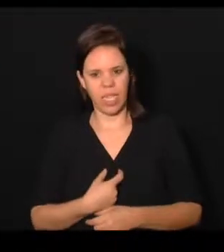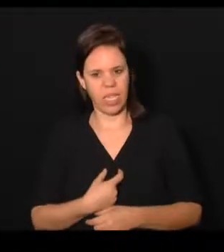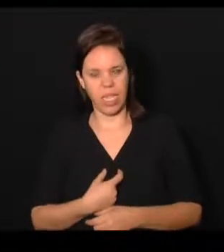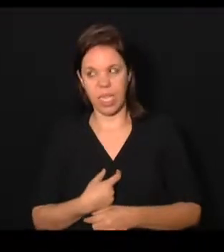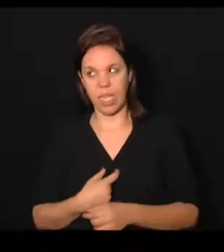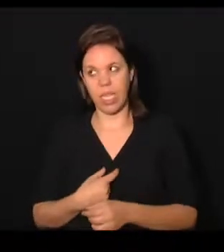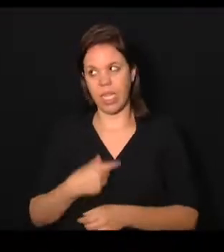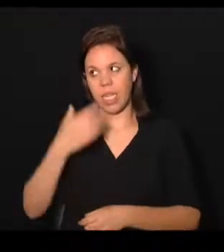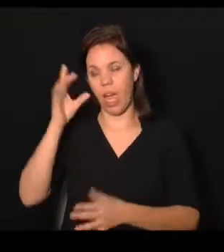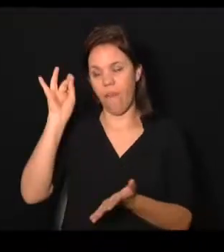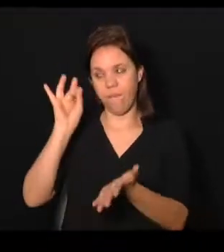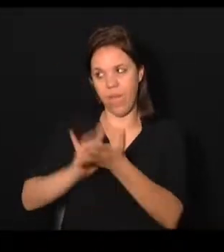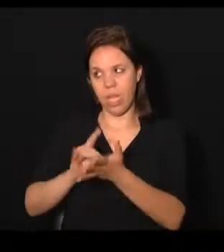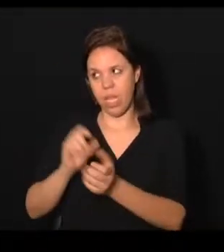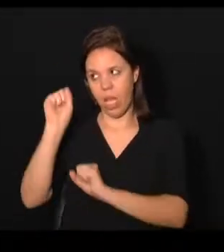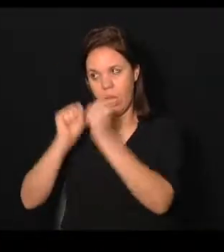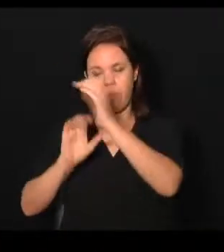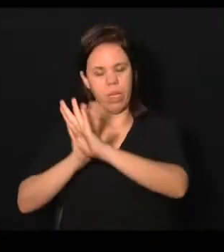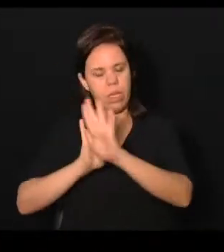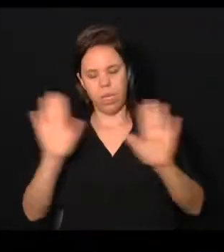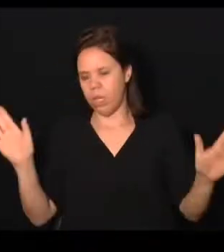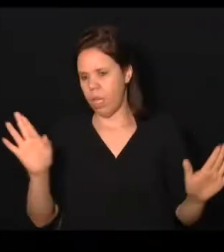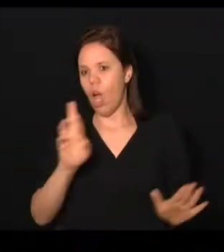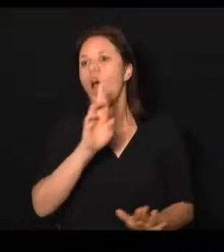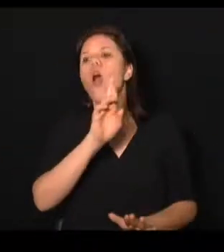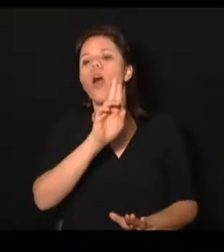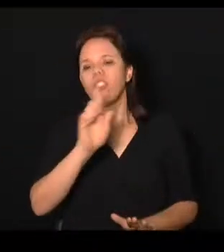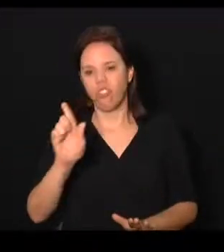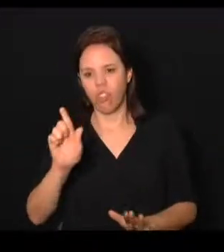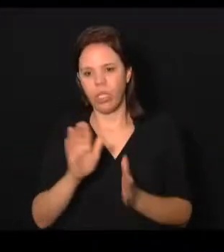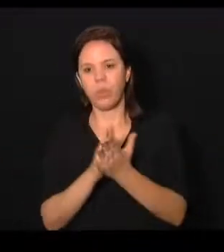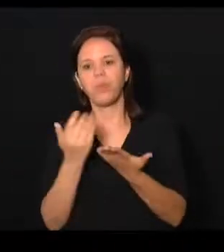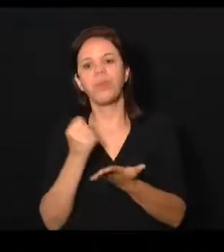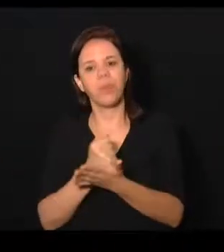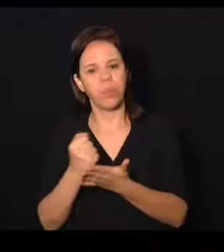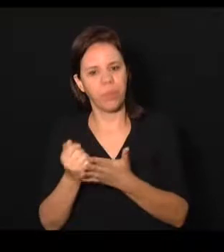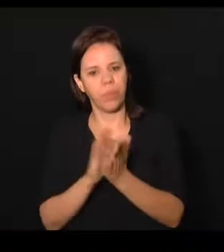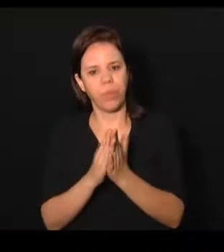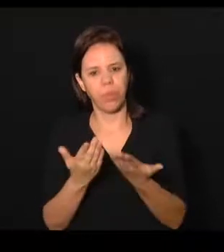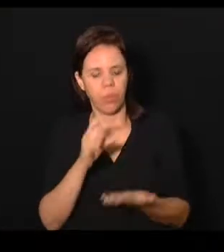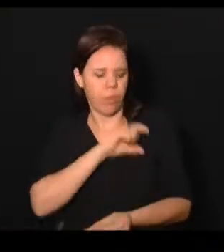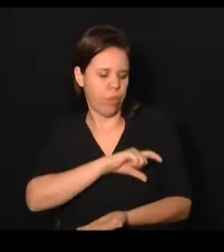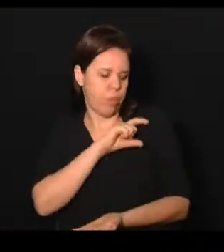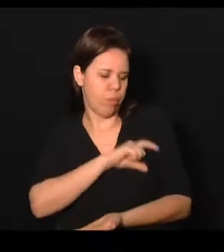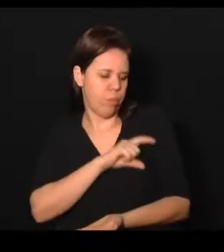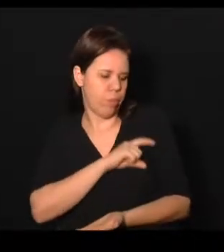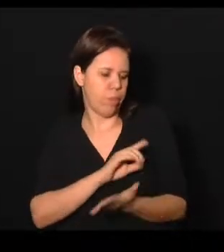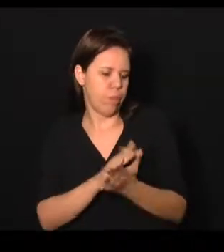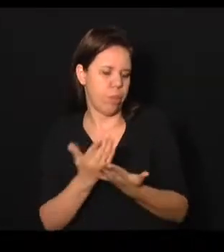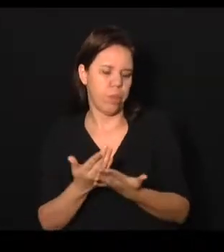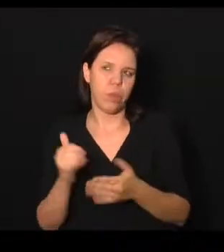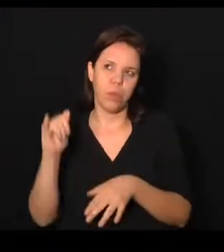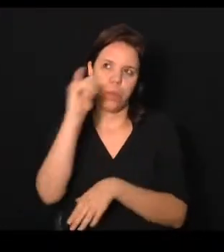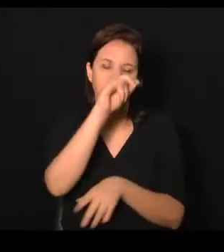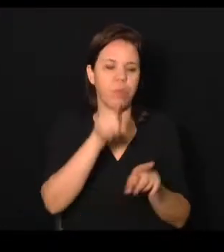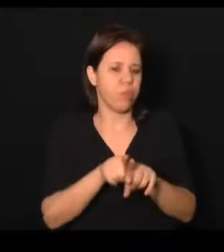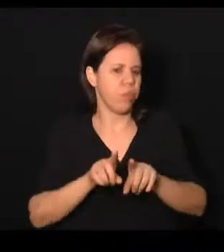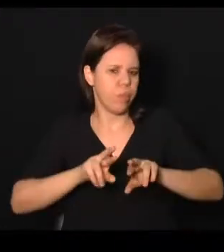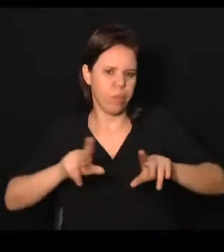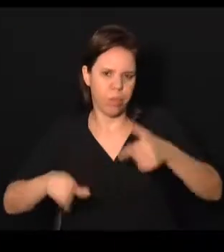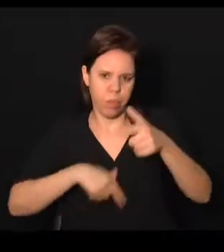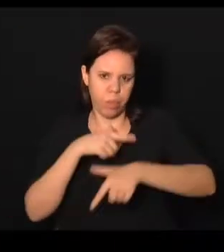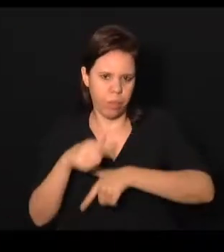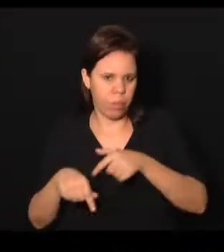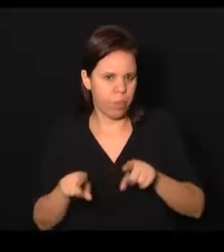empresa. Documento oficial que a gente fala é RG, Carteira Nacional de Habilitação, passaporte, carteira de trabalho,